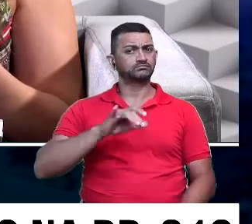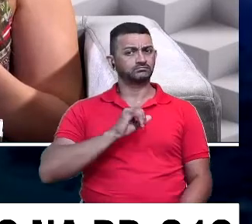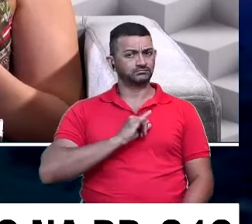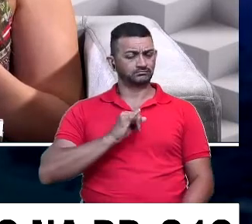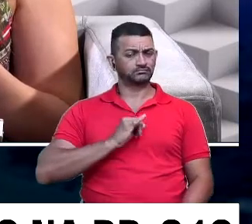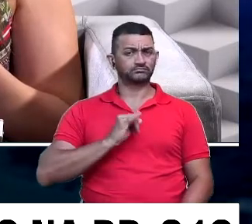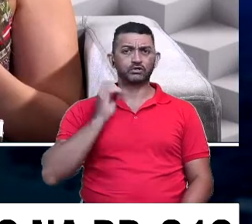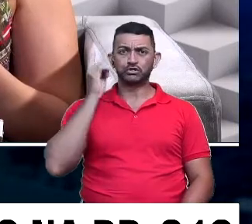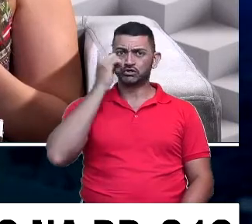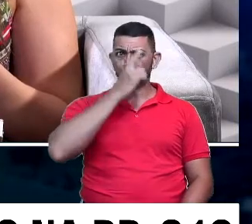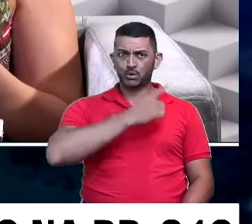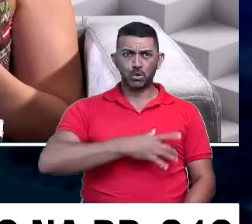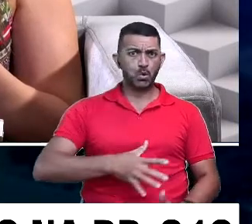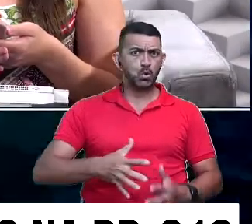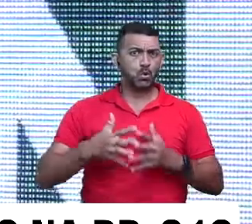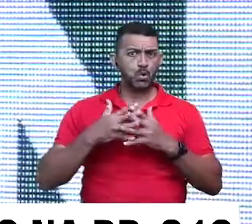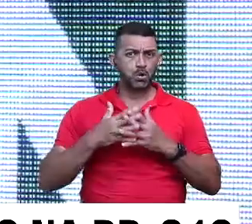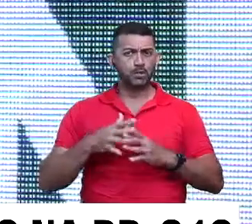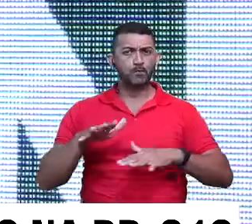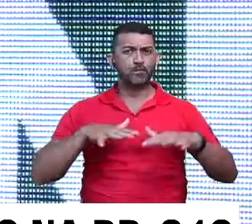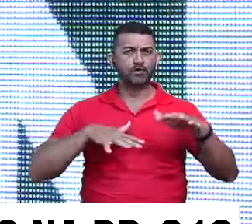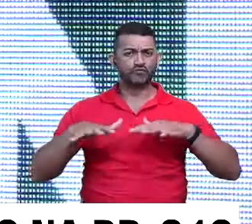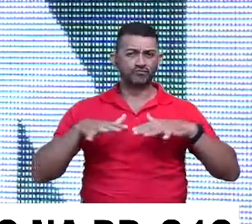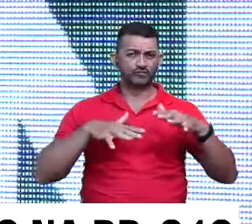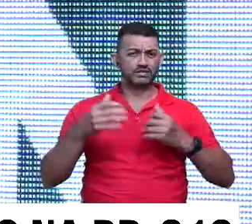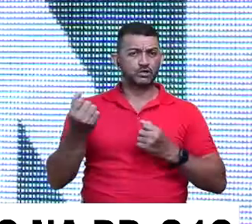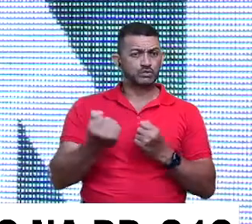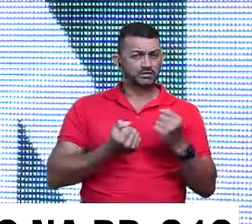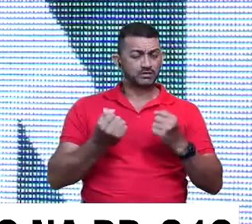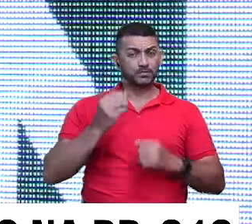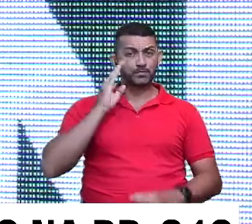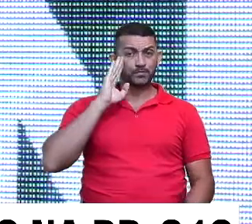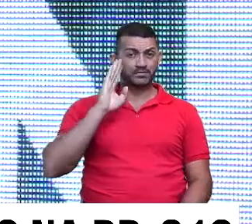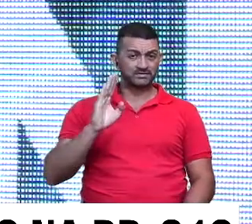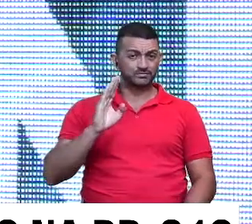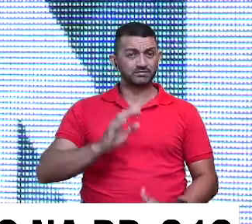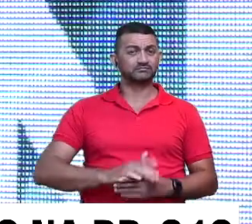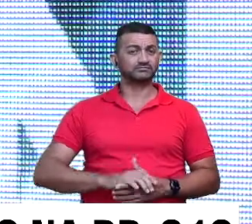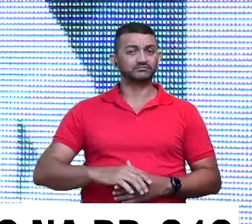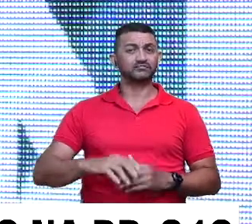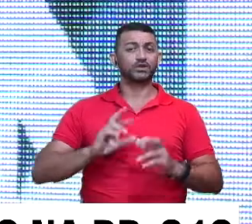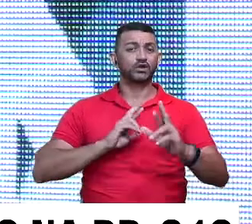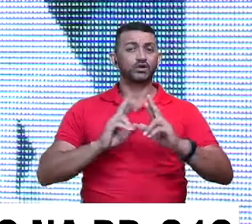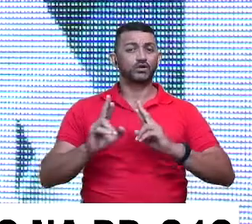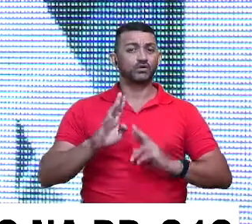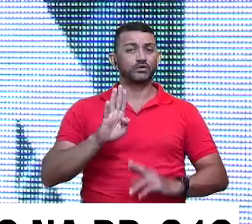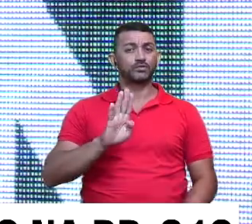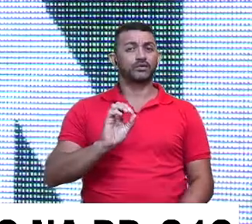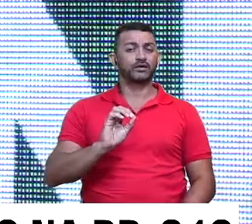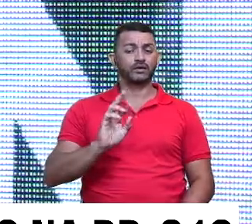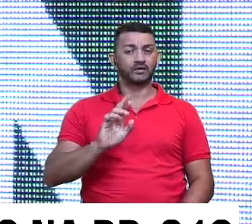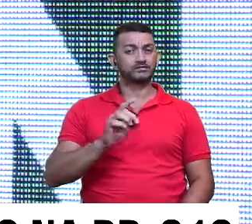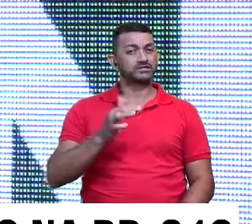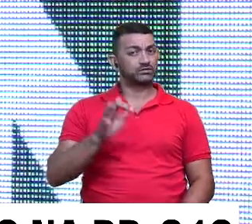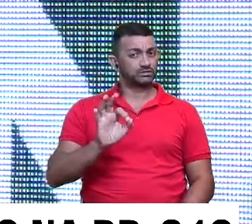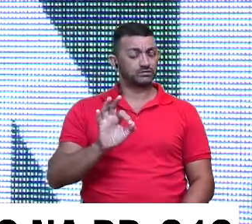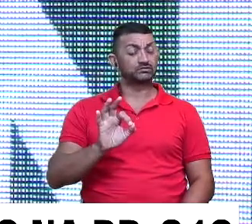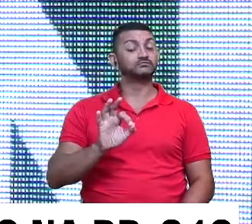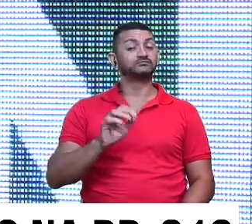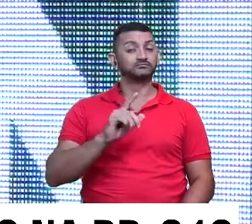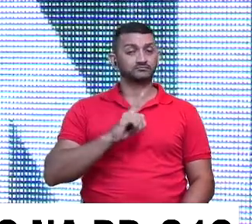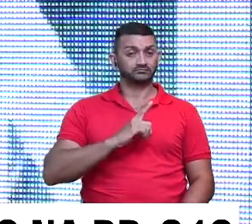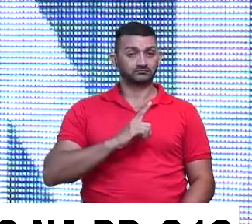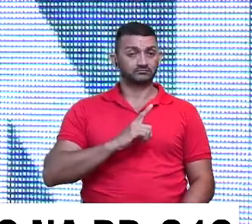de Imperatriz está cada dia mais caótico, com mais movimentação de veículos, principalmente na rodovia BR-010. Esse